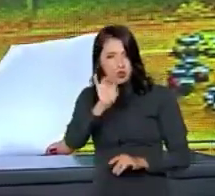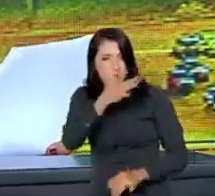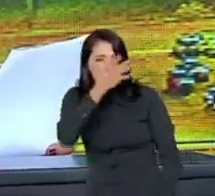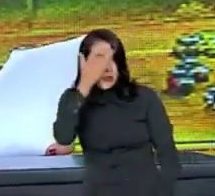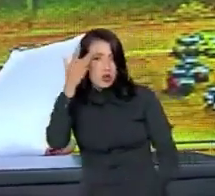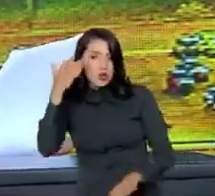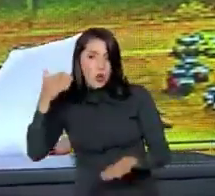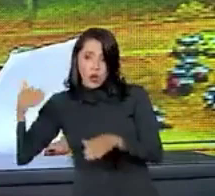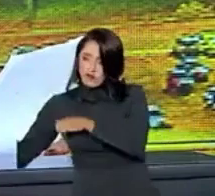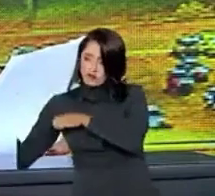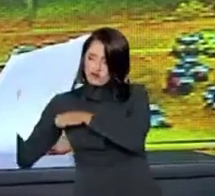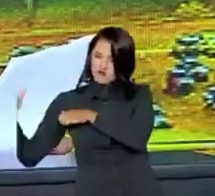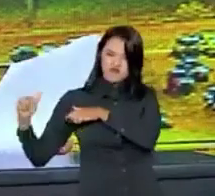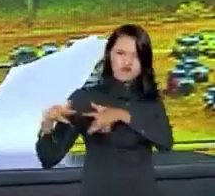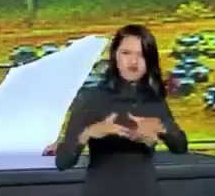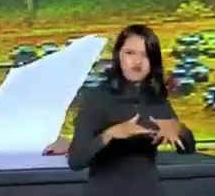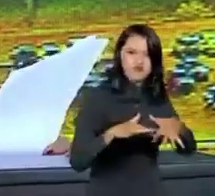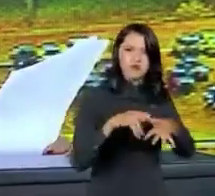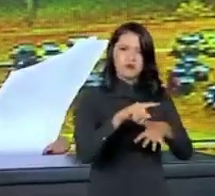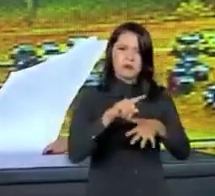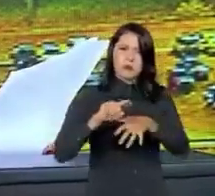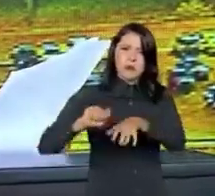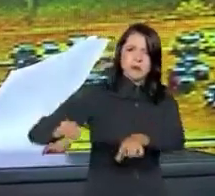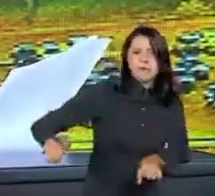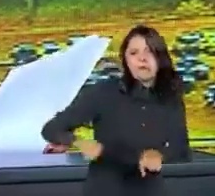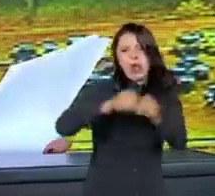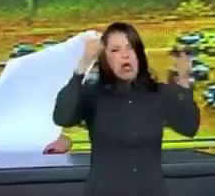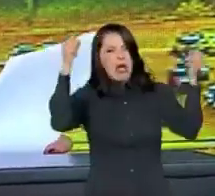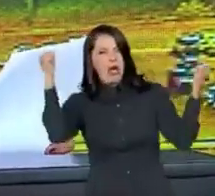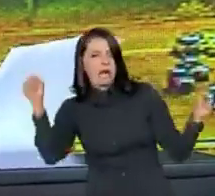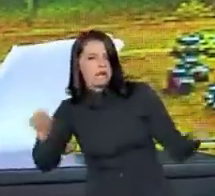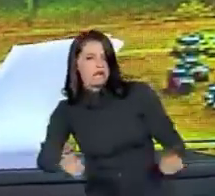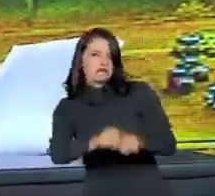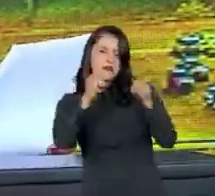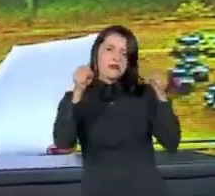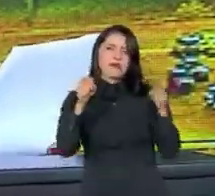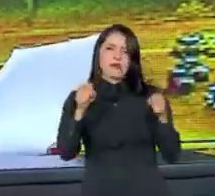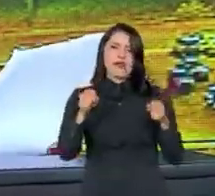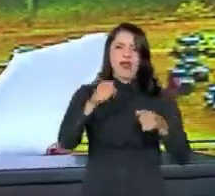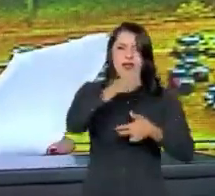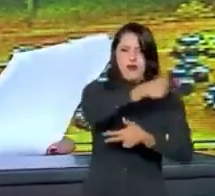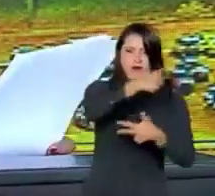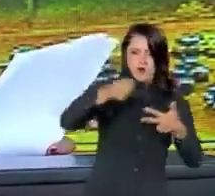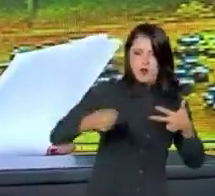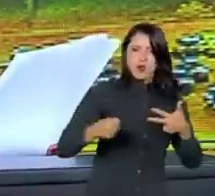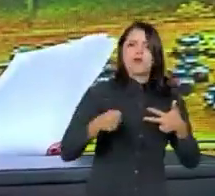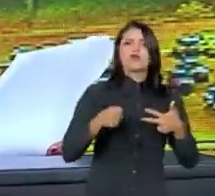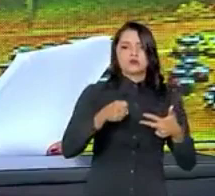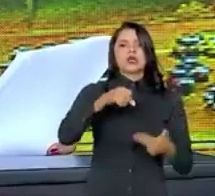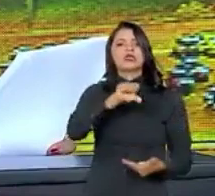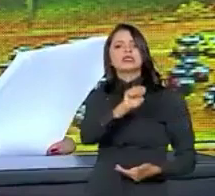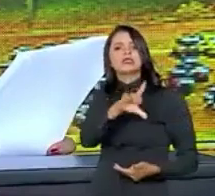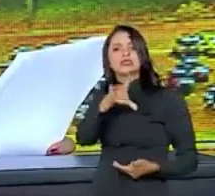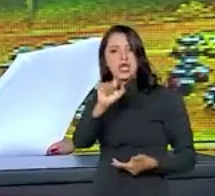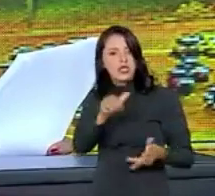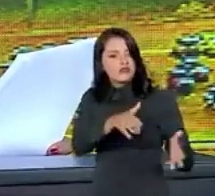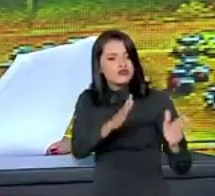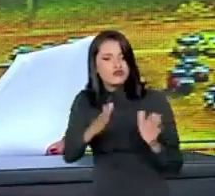invadiram e vandalizaram as sedes dos três poderes, mas os que